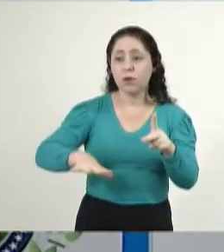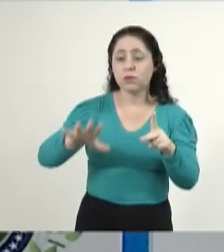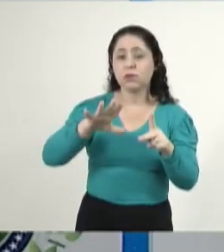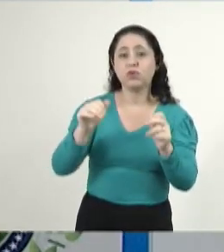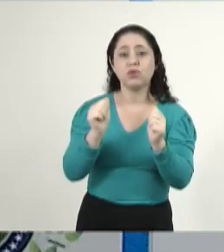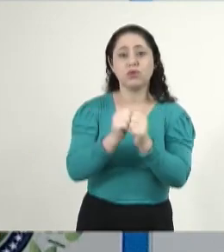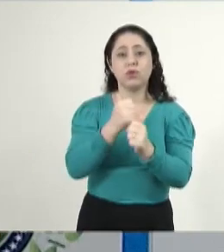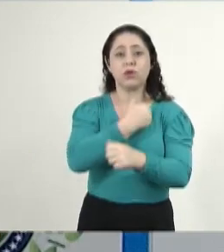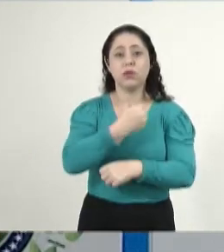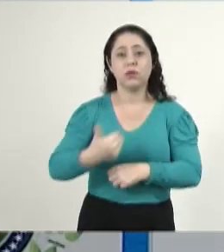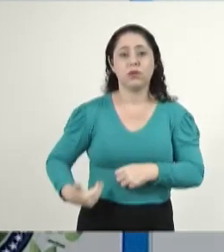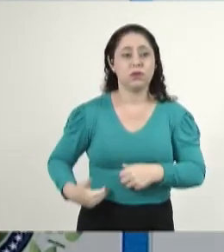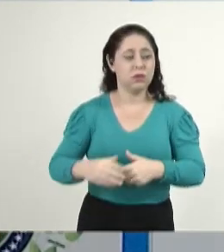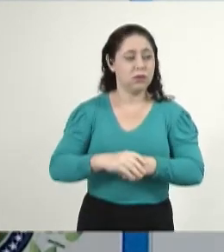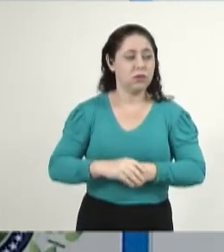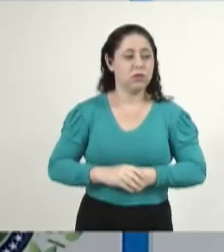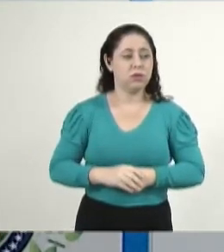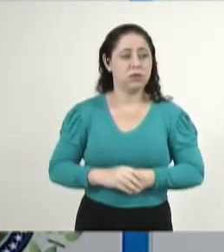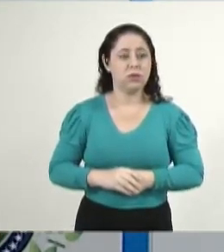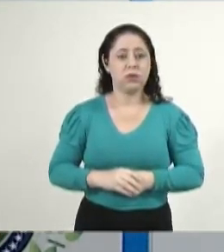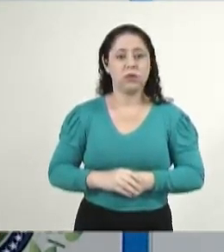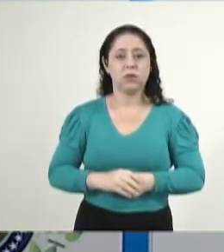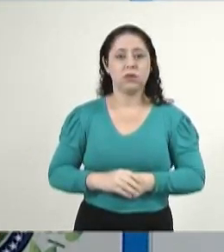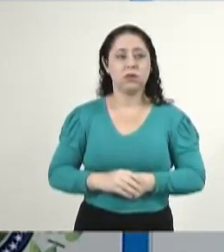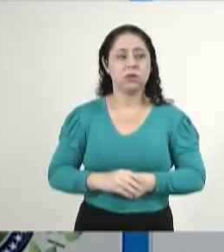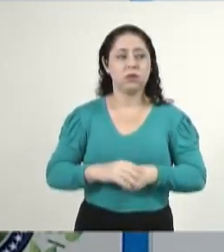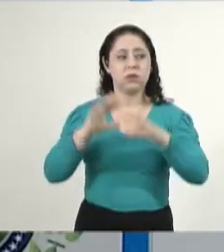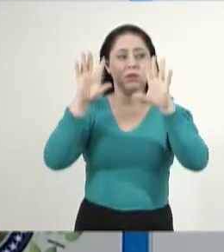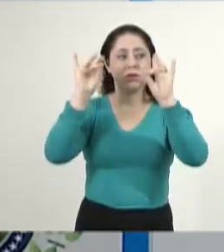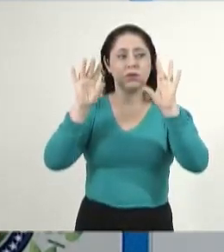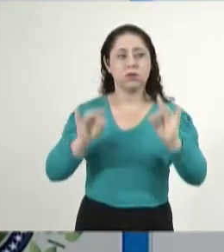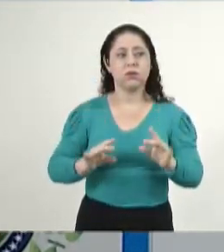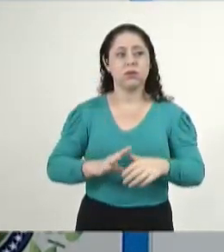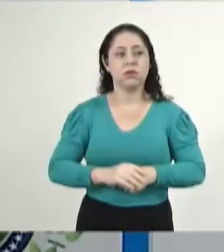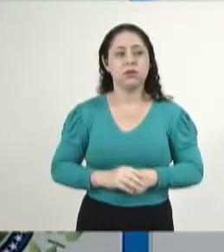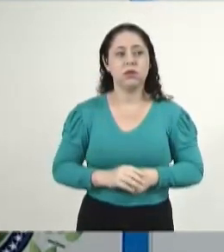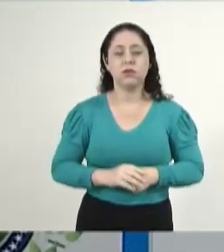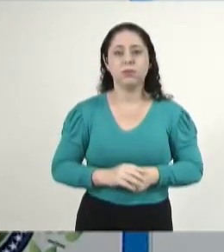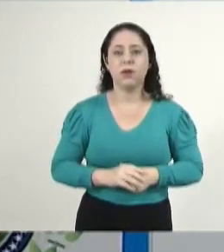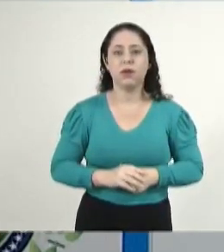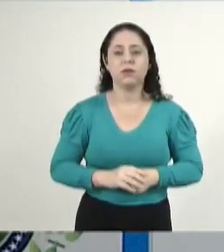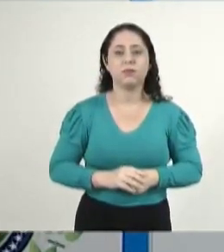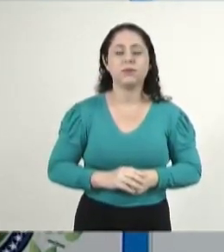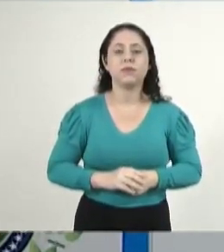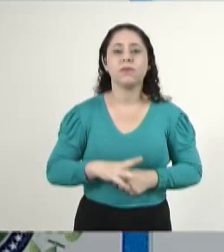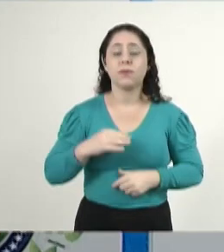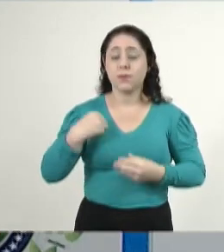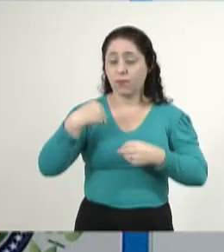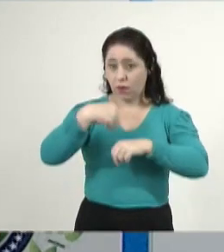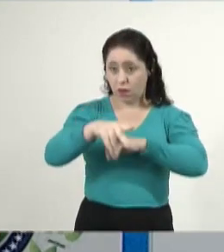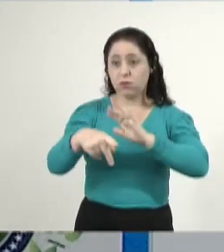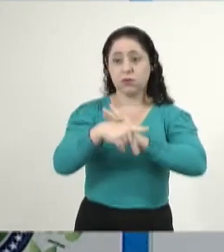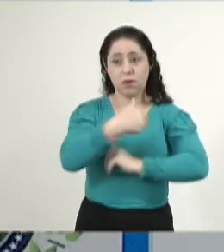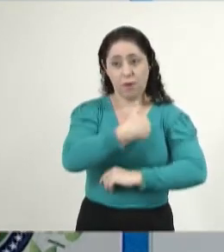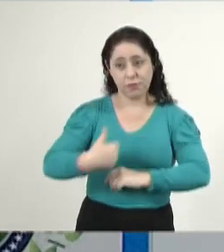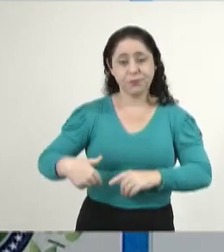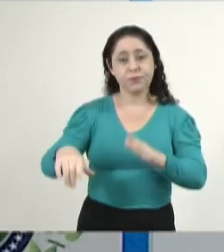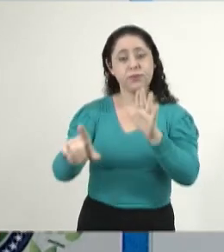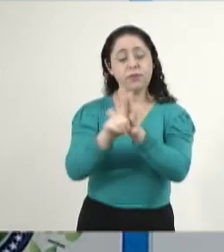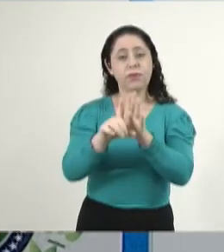junto ao governo do estado. Tem uma próxima tela aqui, também com outros detalhes que o governo entregou no projeto de